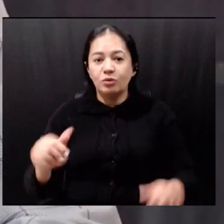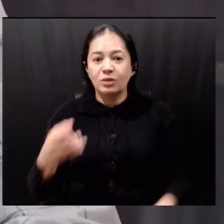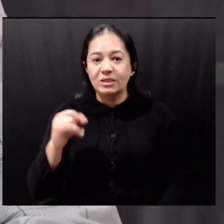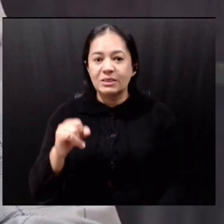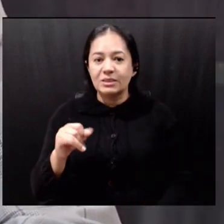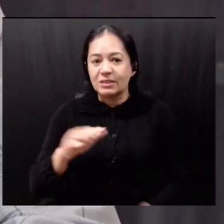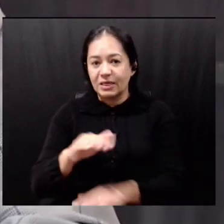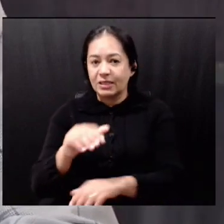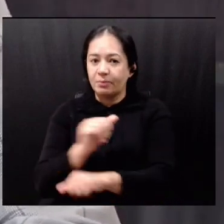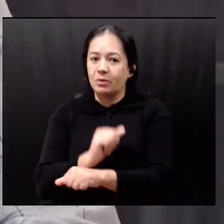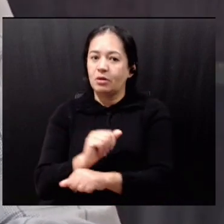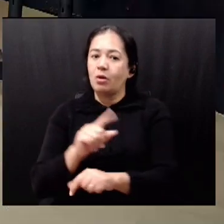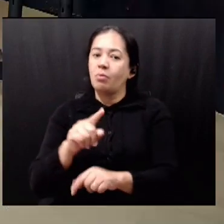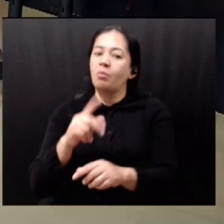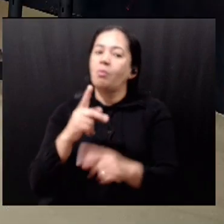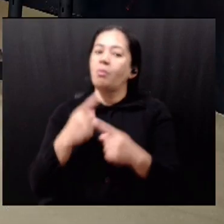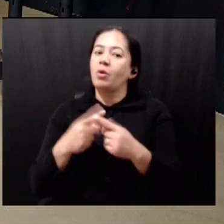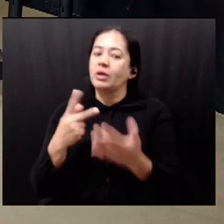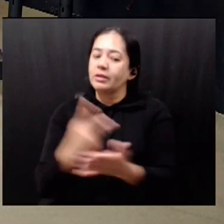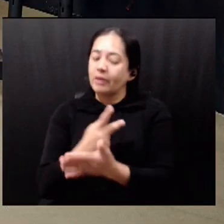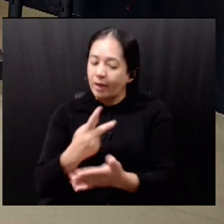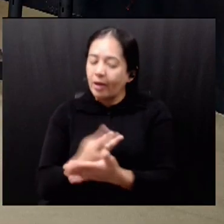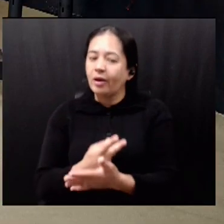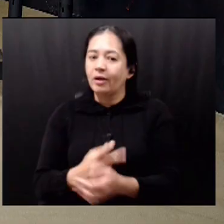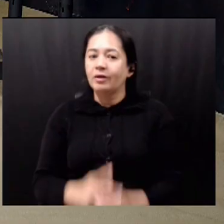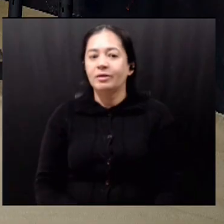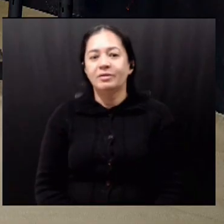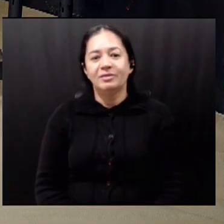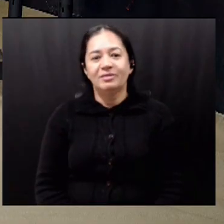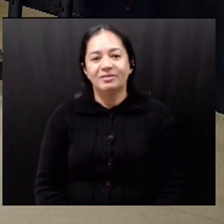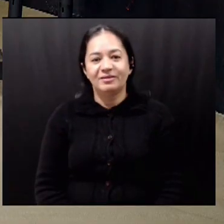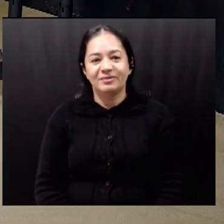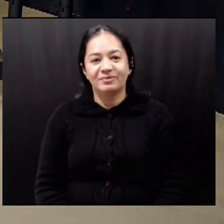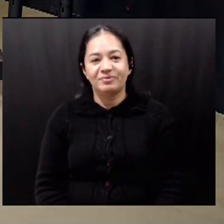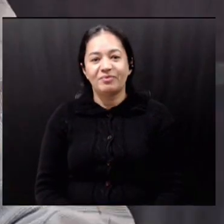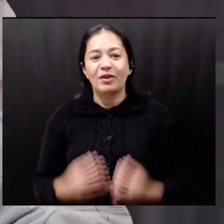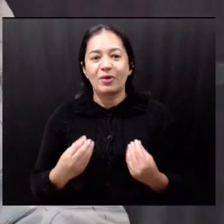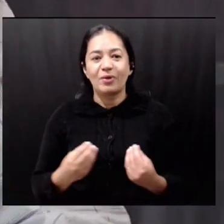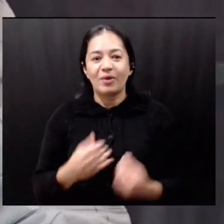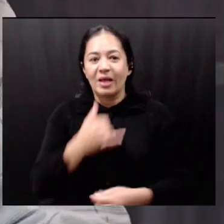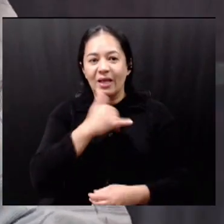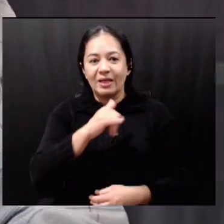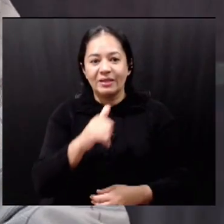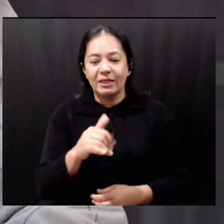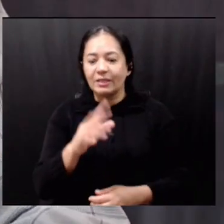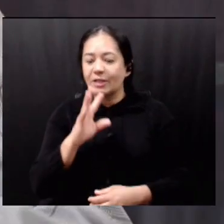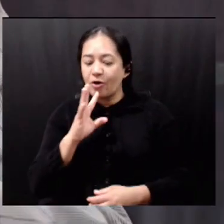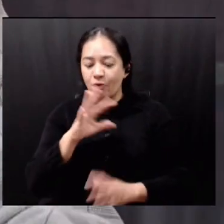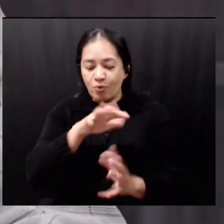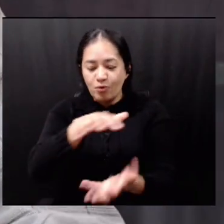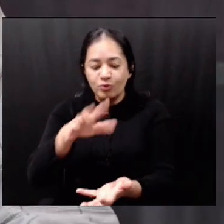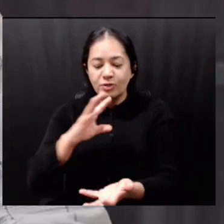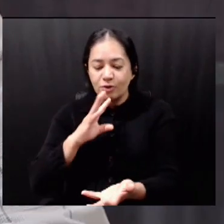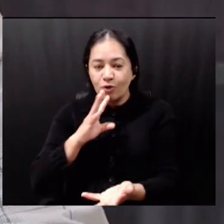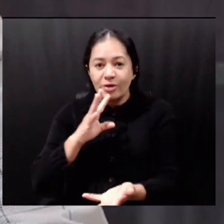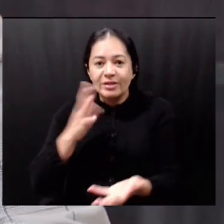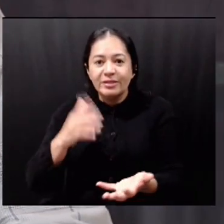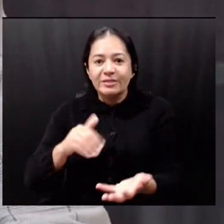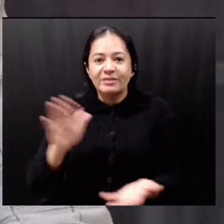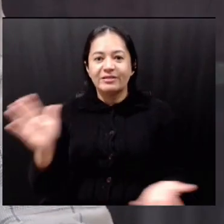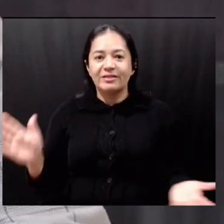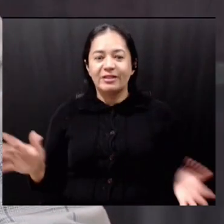tá acontecendo, né? O que acontece com essas crianças? Que energia é essa, né? Conta ela tá gente. conhecendo o mundo, né? Ela tá explorando. Quanto mais ela tá se movimentando, mais